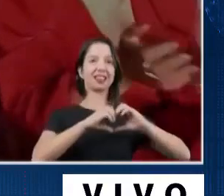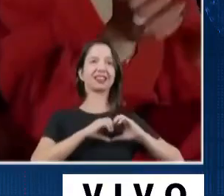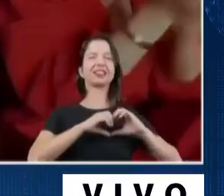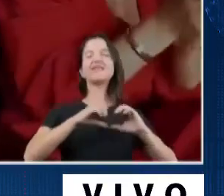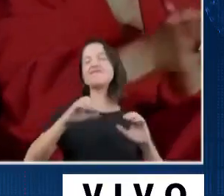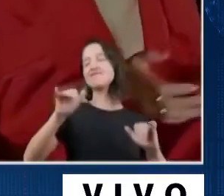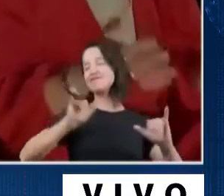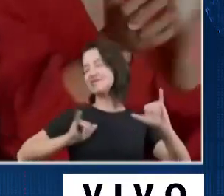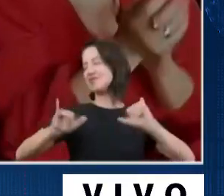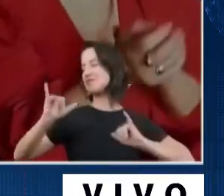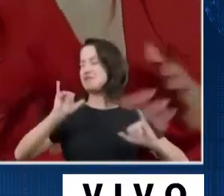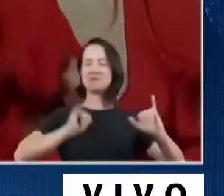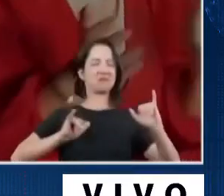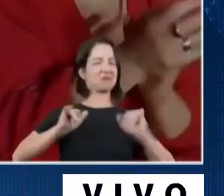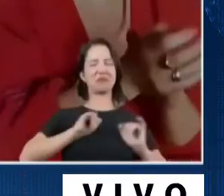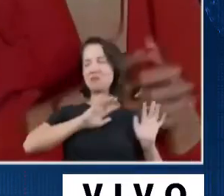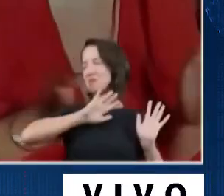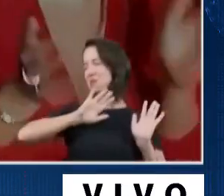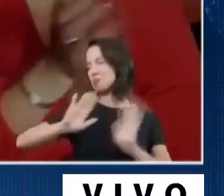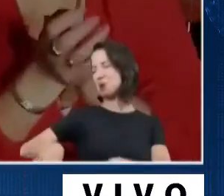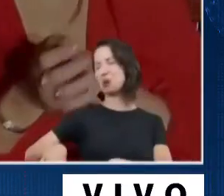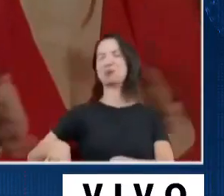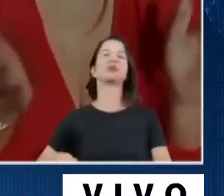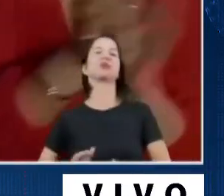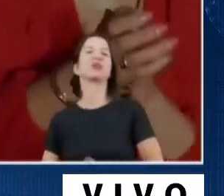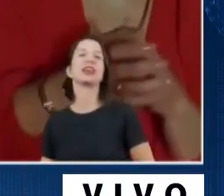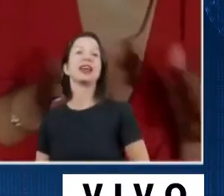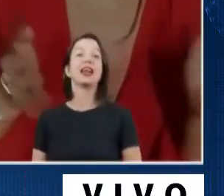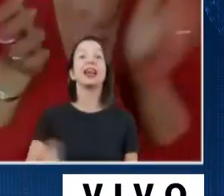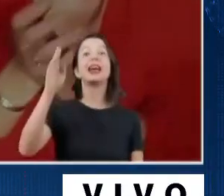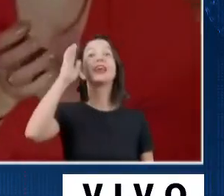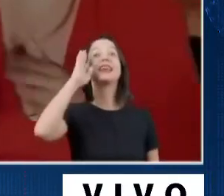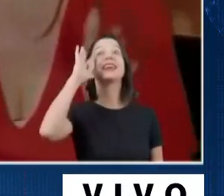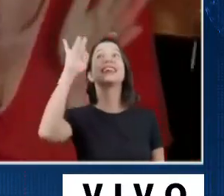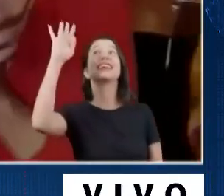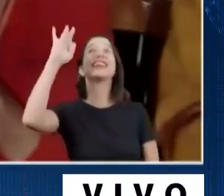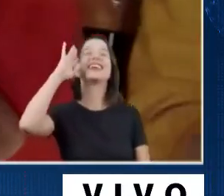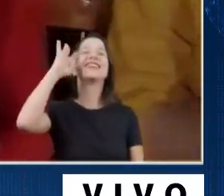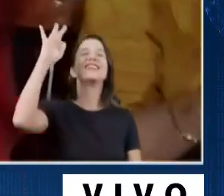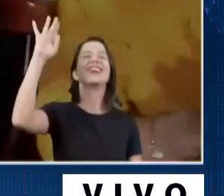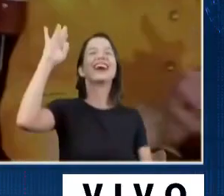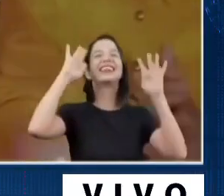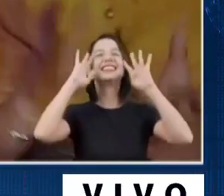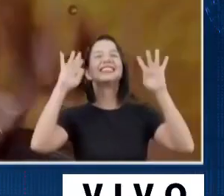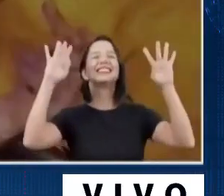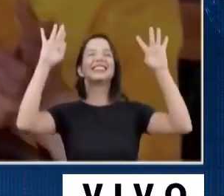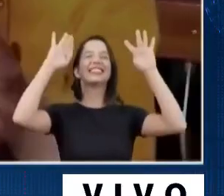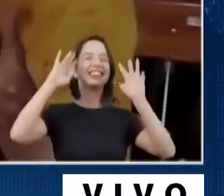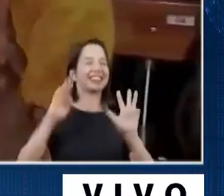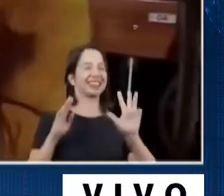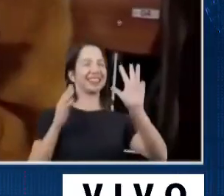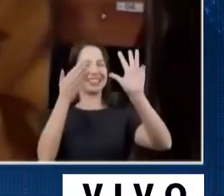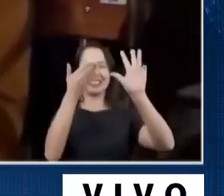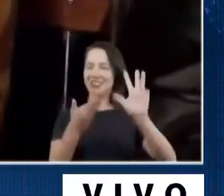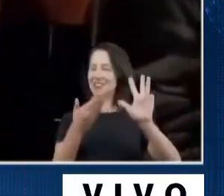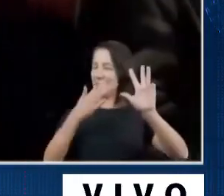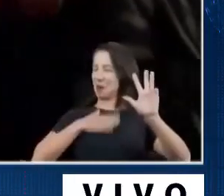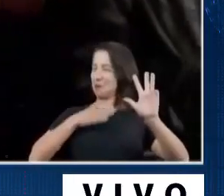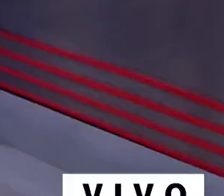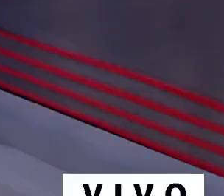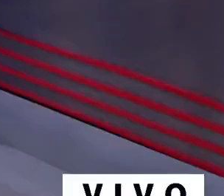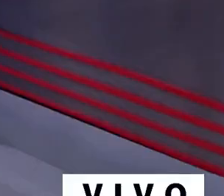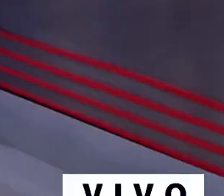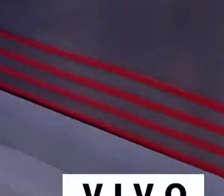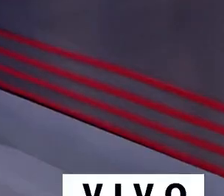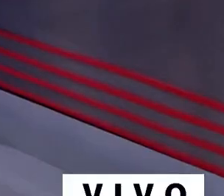para um segundo turno Diz que esse movimento poderia acontecer mais Seria algo trabalhado pelos partidos Mona volto